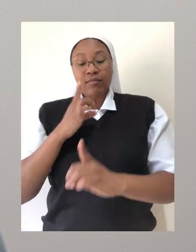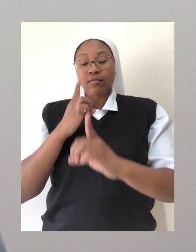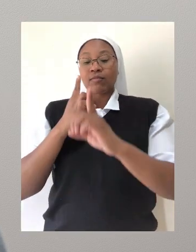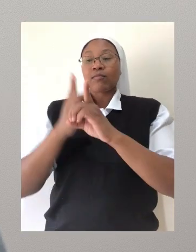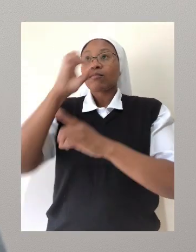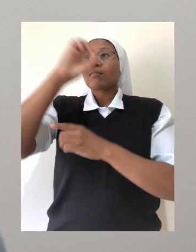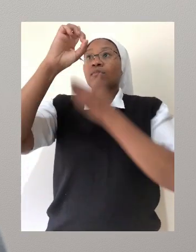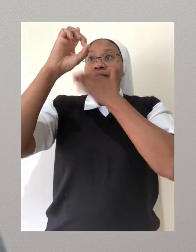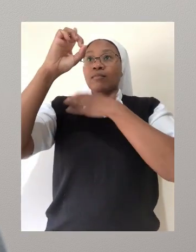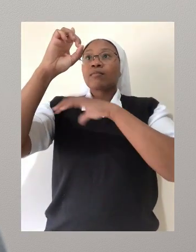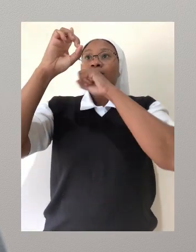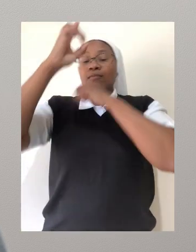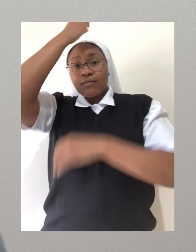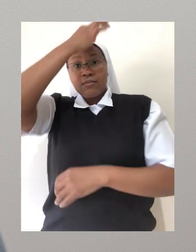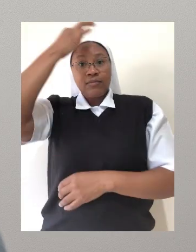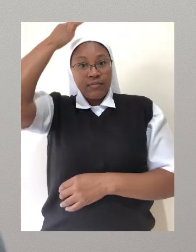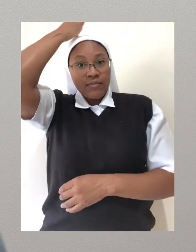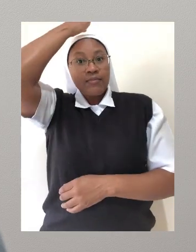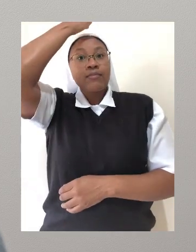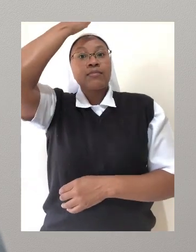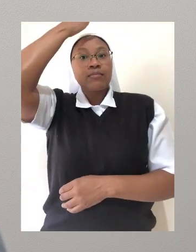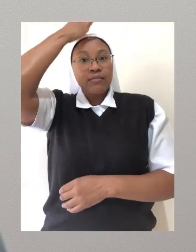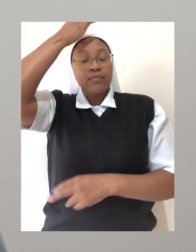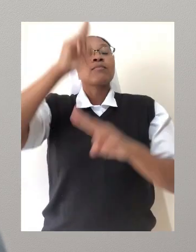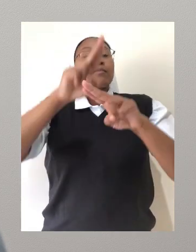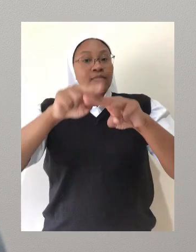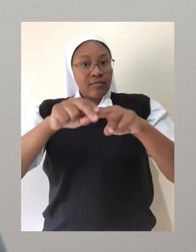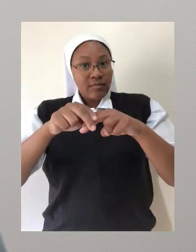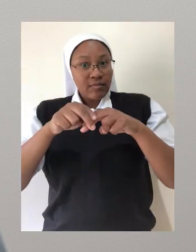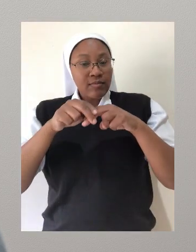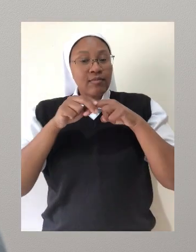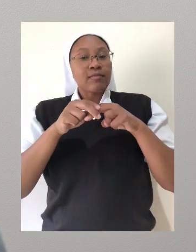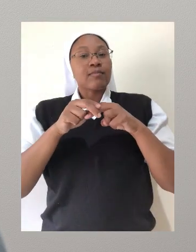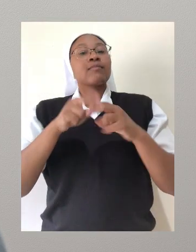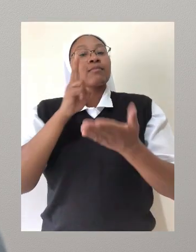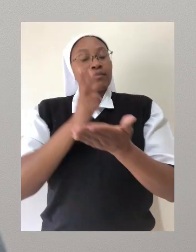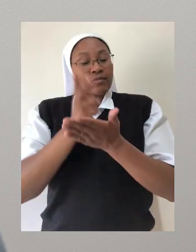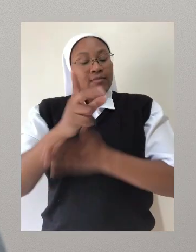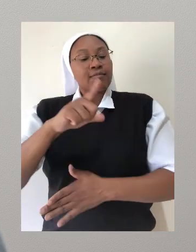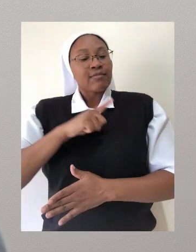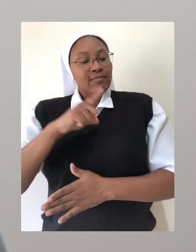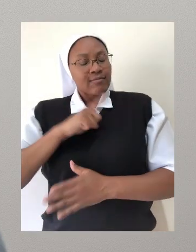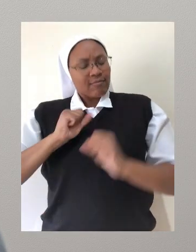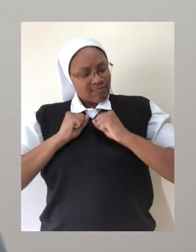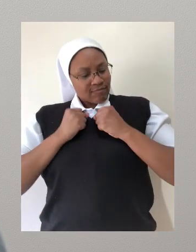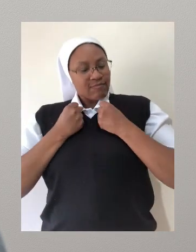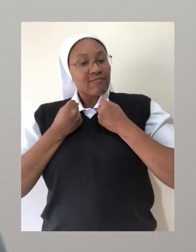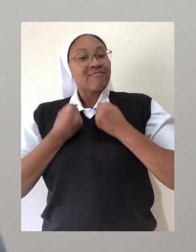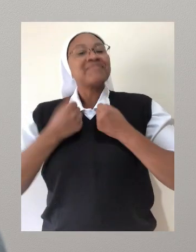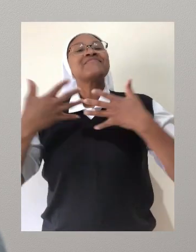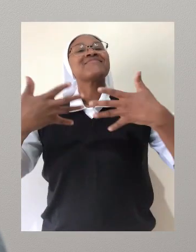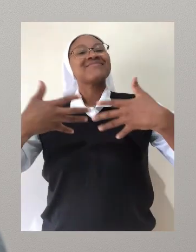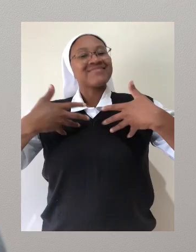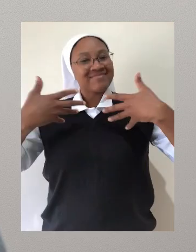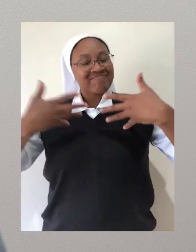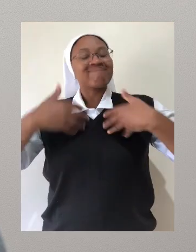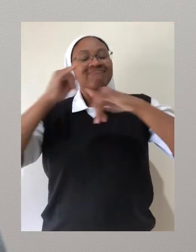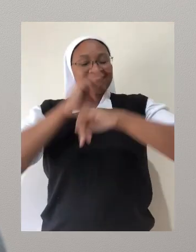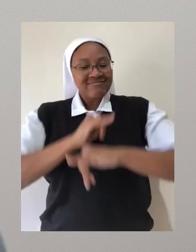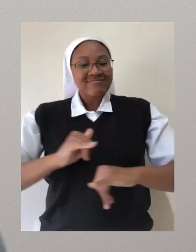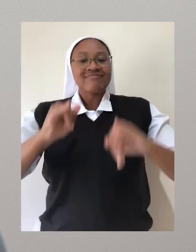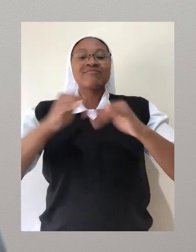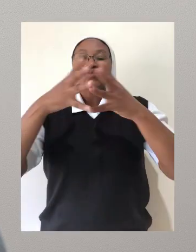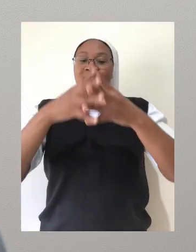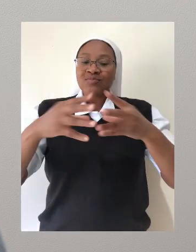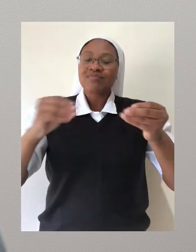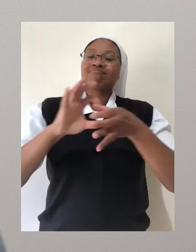vezes Ele se encontrou com o Pai e o Espírito Santo. E por isso, Ele sempre teve tanta força e alegria